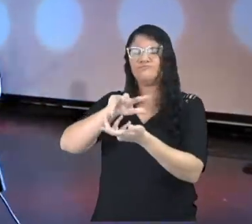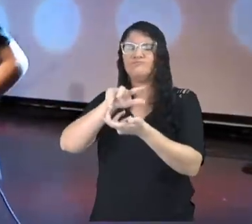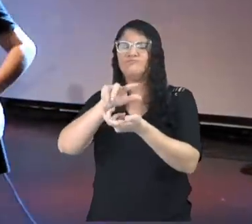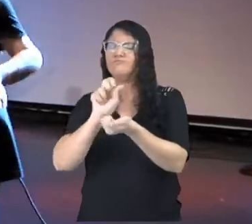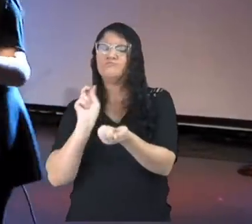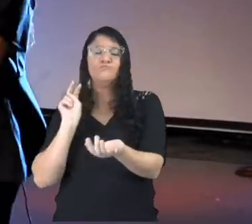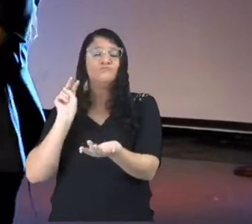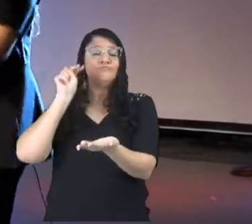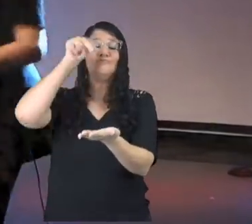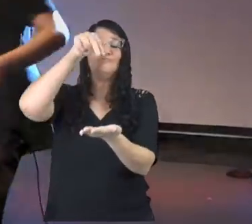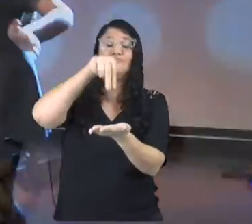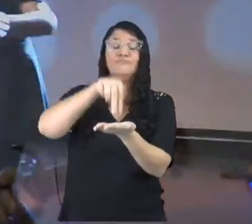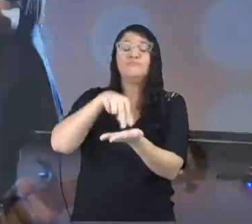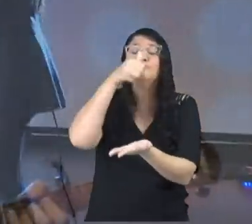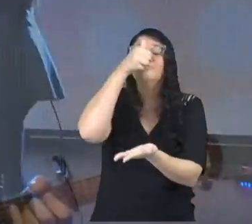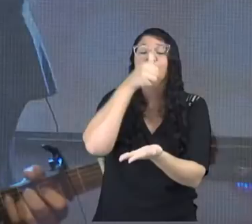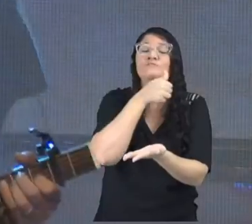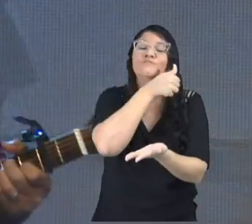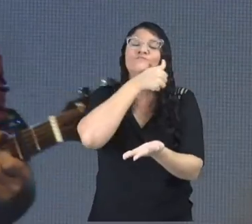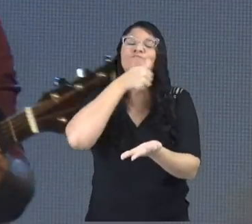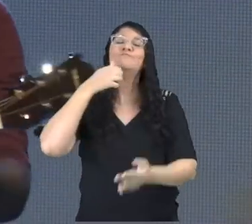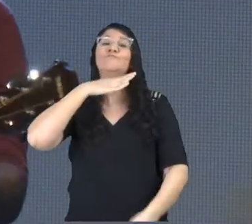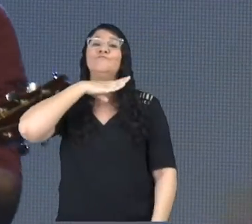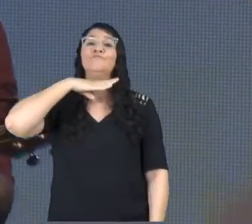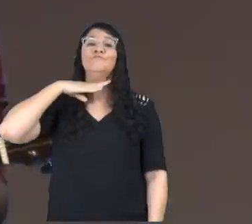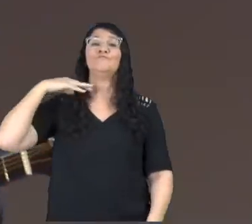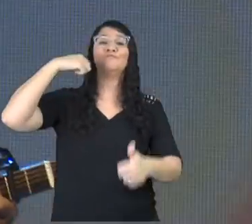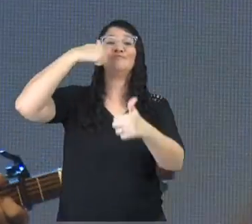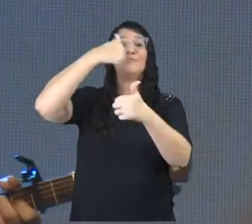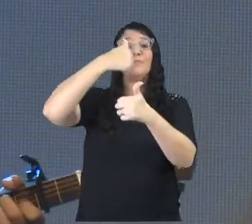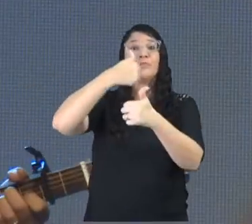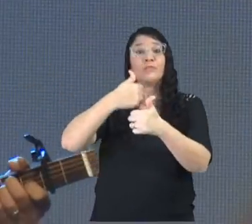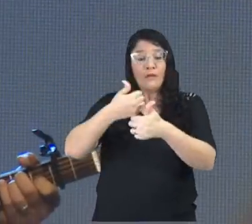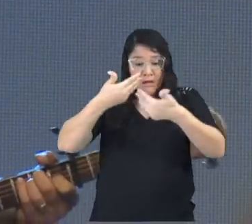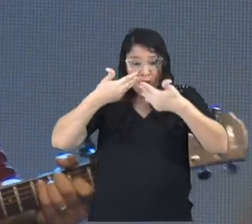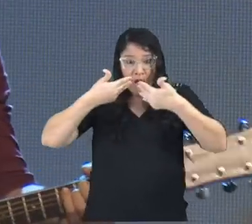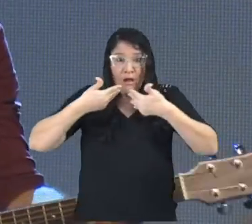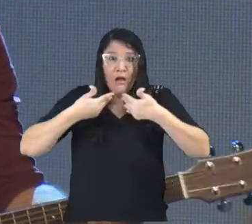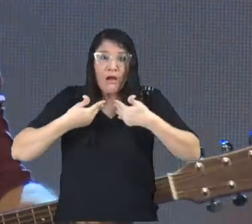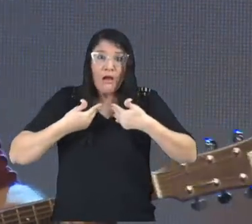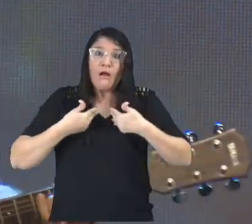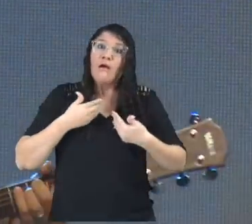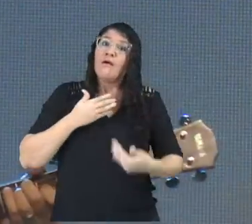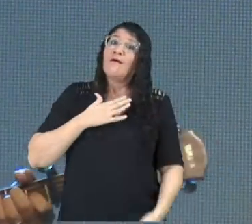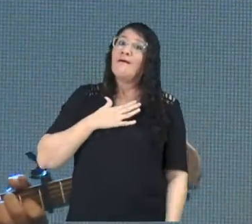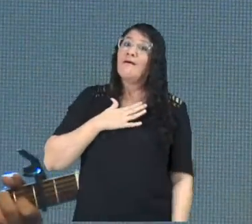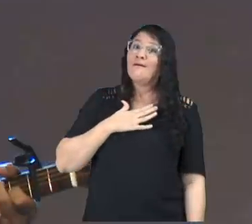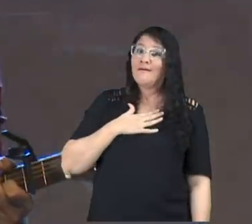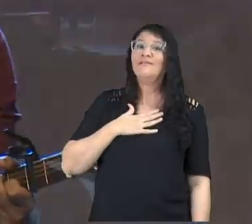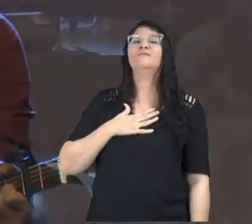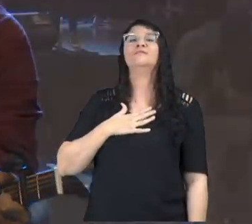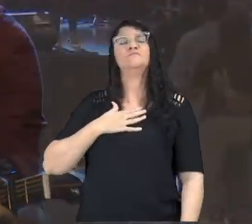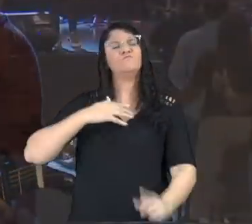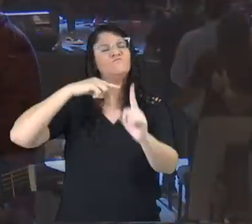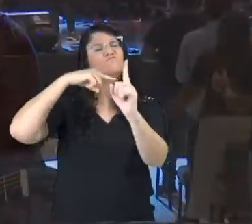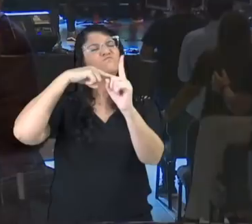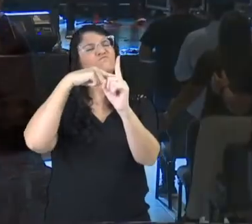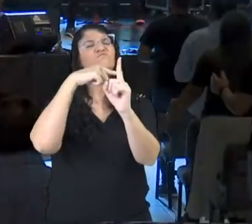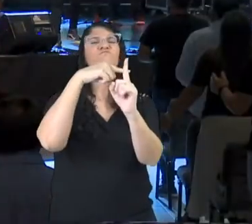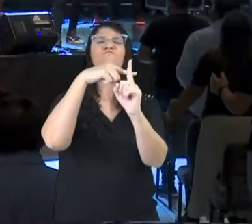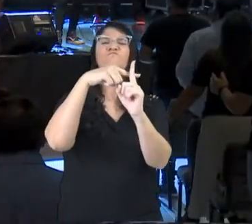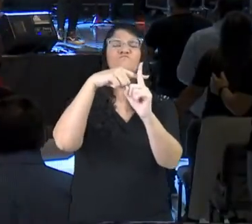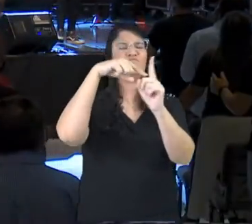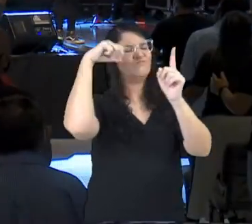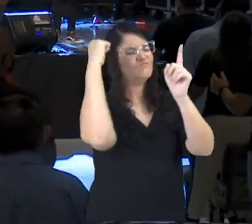Em meu lugar, em meu lugar, na cruz